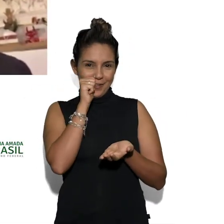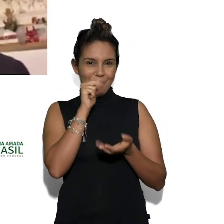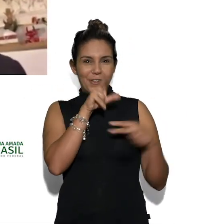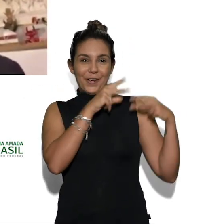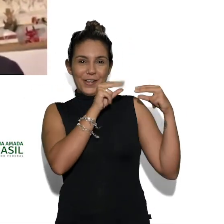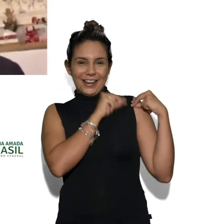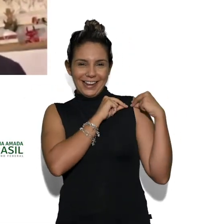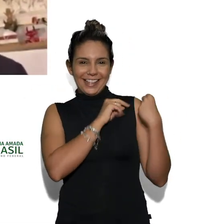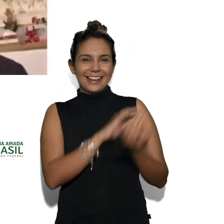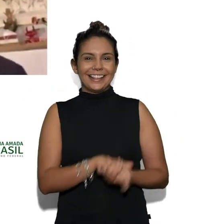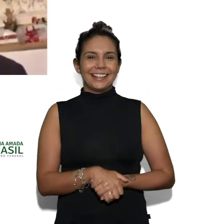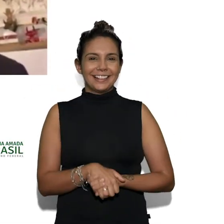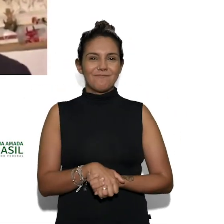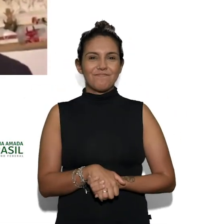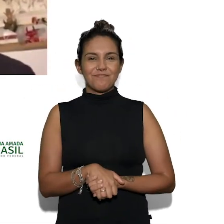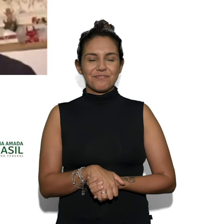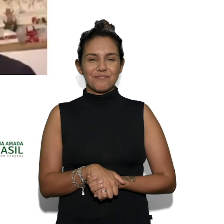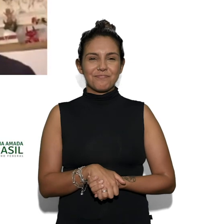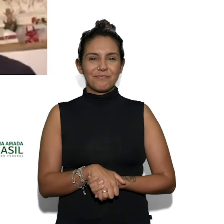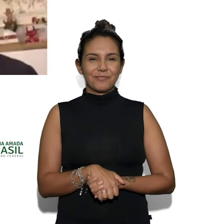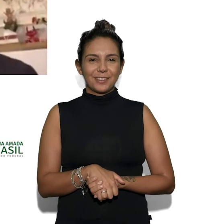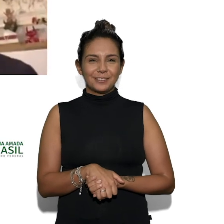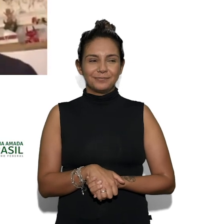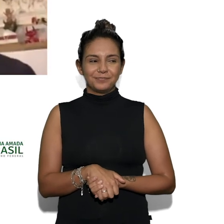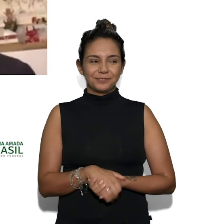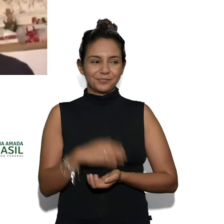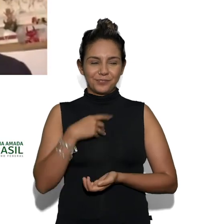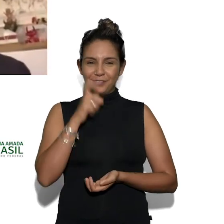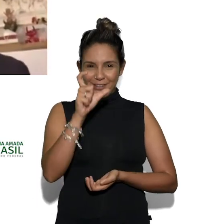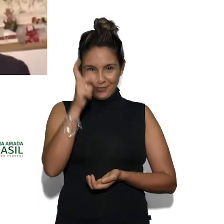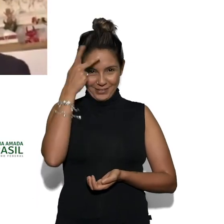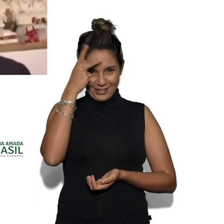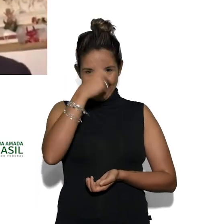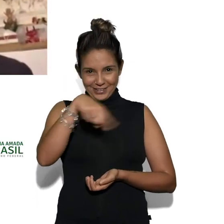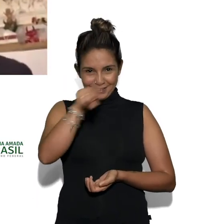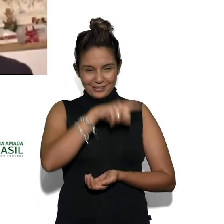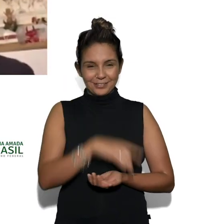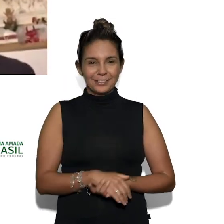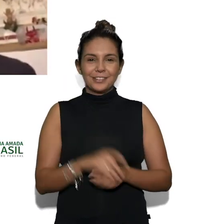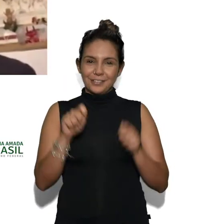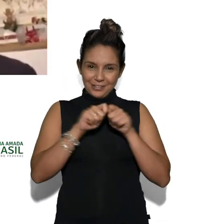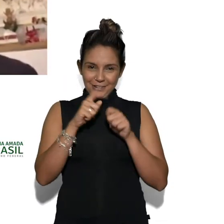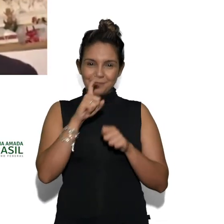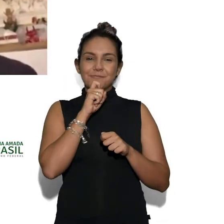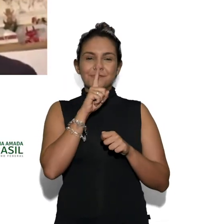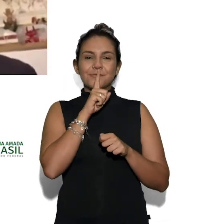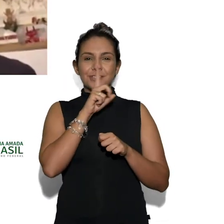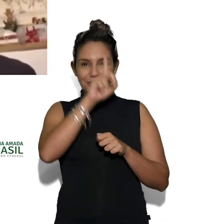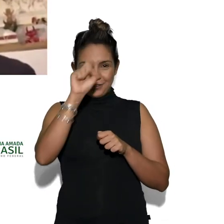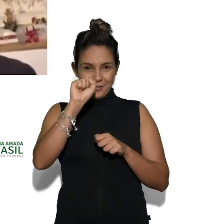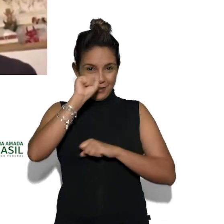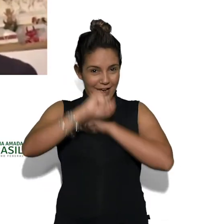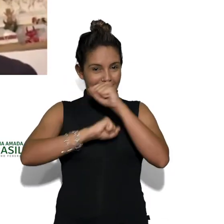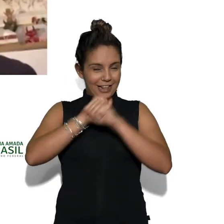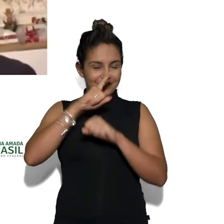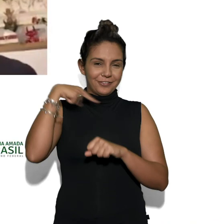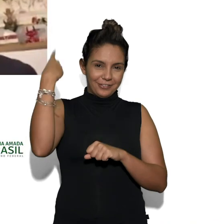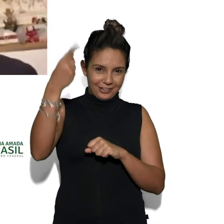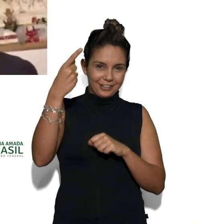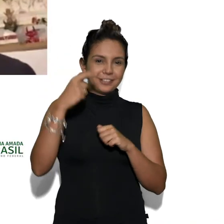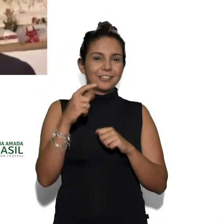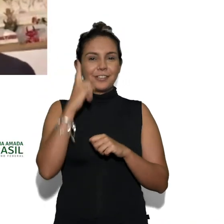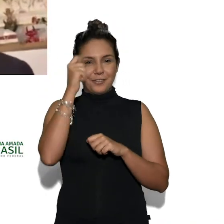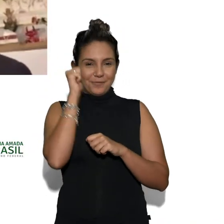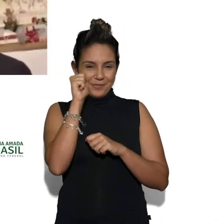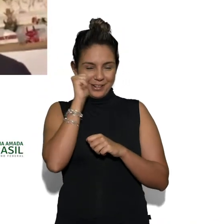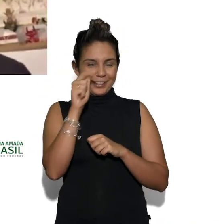honorária. Eu aqui reconheço. E aqui fica a minha palavra por ela. Reconheço e faço a promessa que dia 8 do ano que vem vai ser